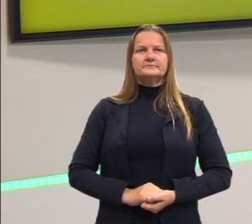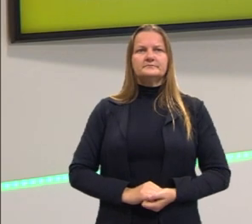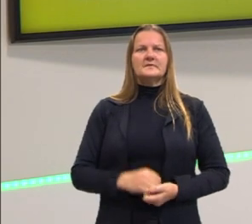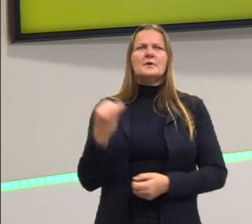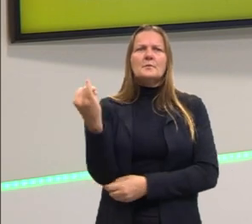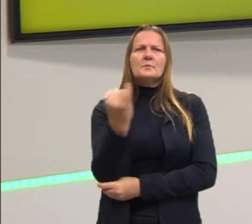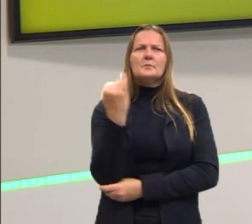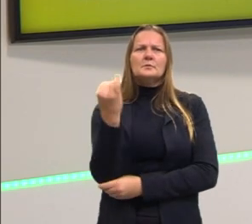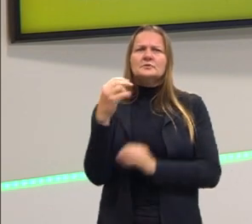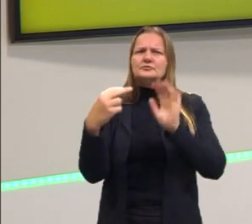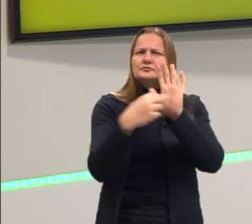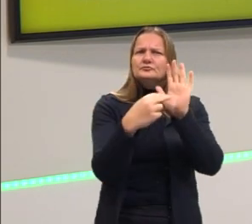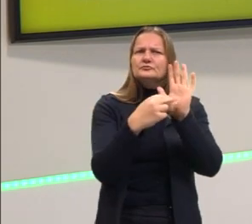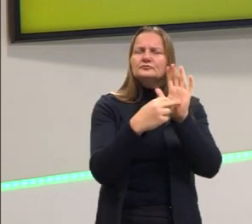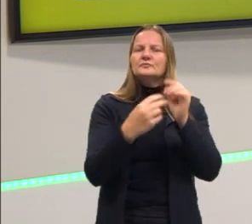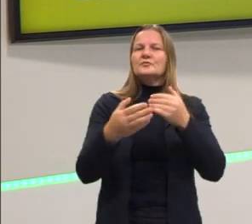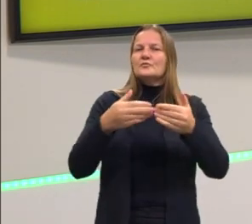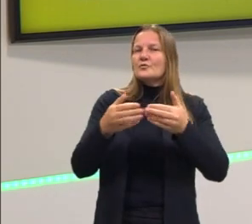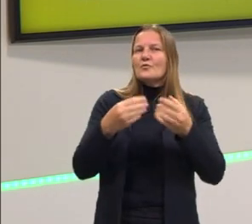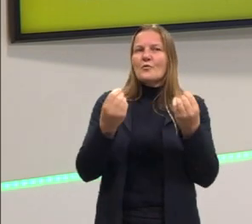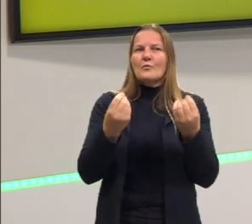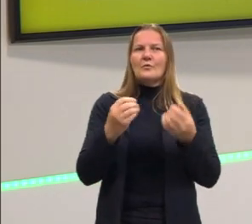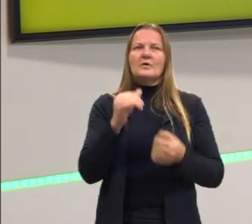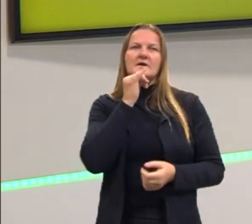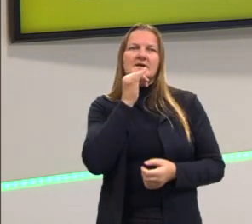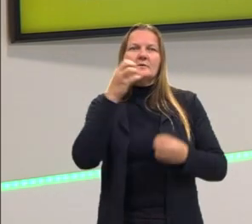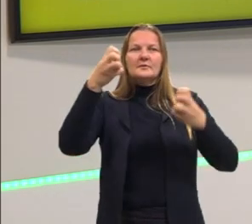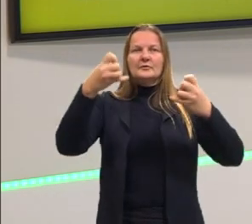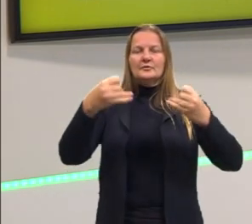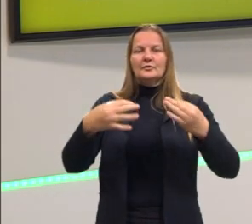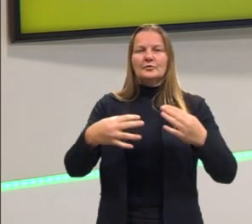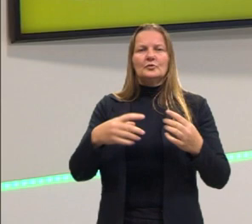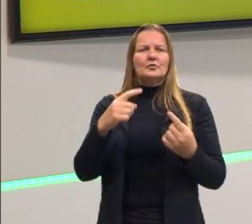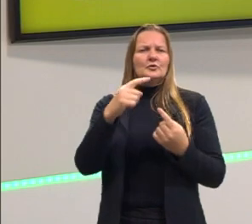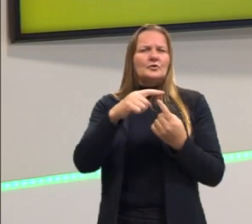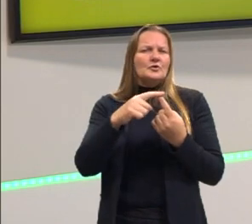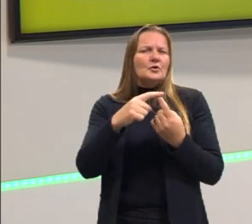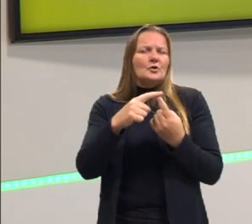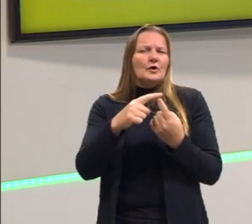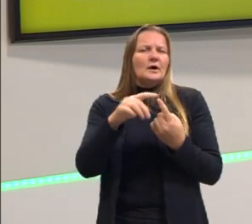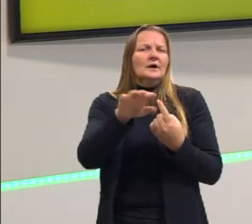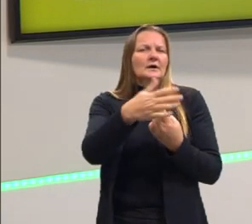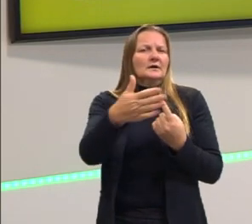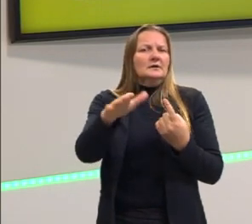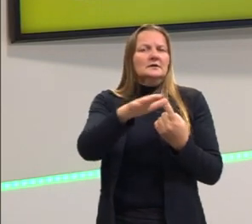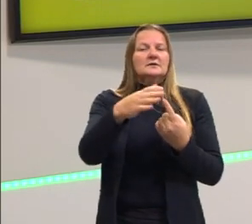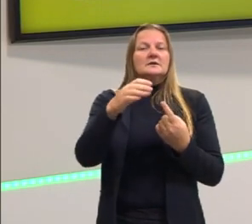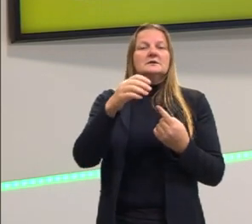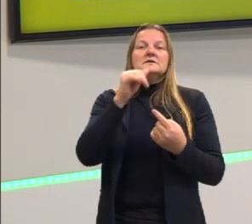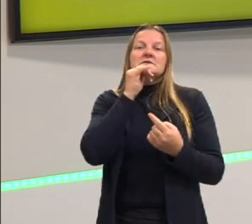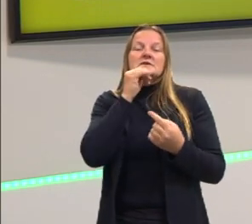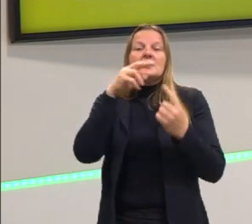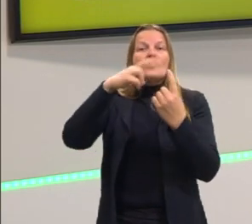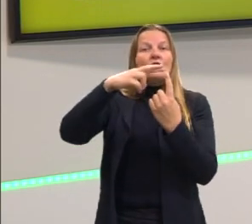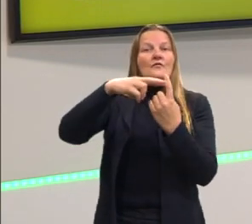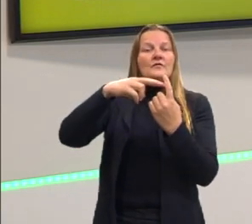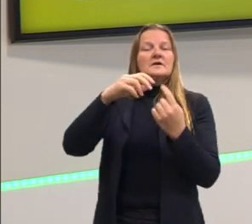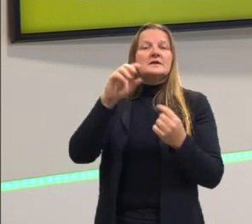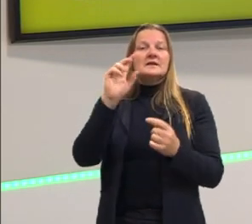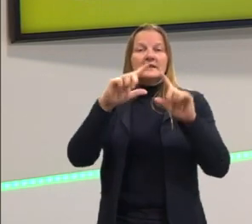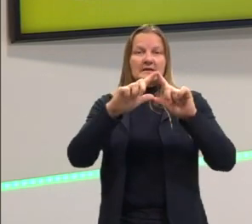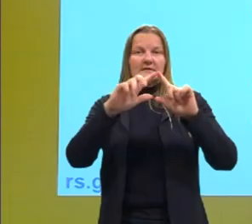do importante prestar atenção nesses fatores por exemplo o estado físico um muda totalmente a entalpia porque